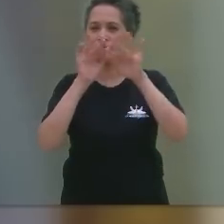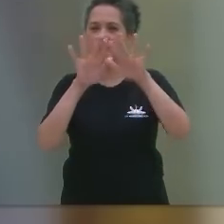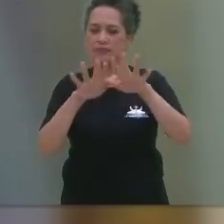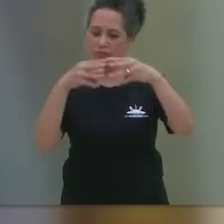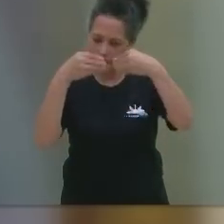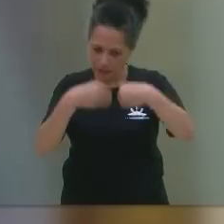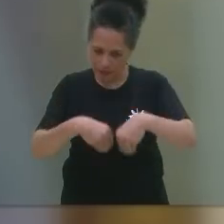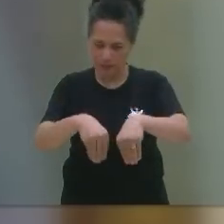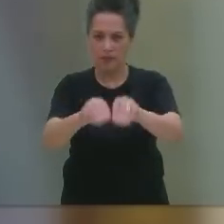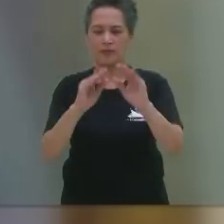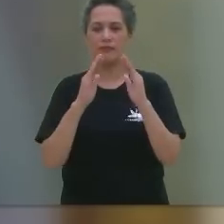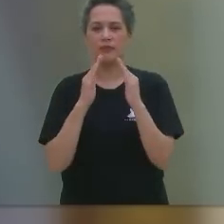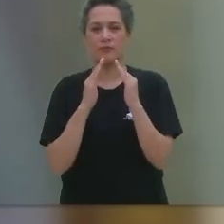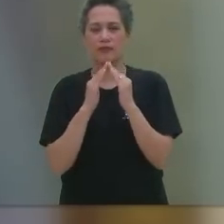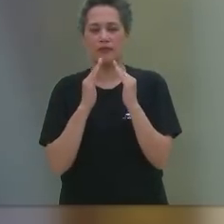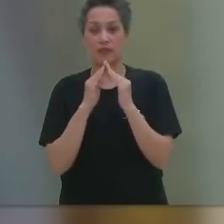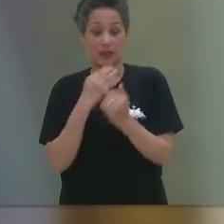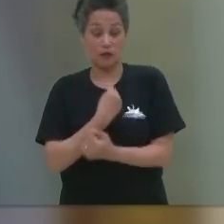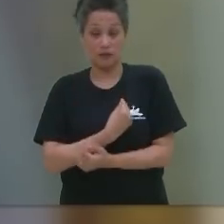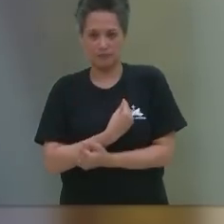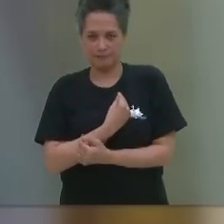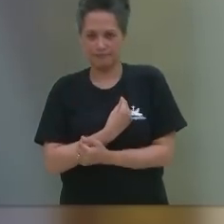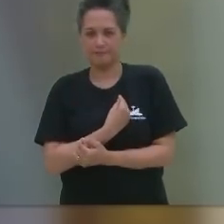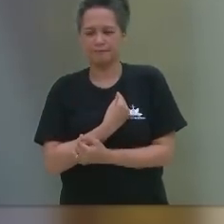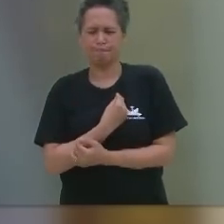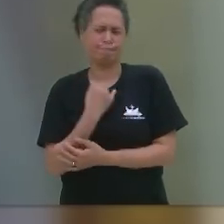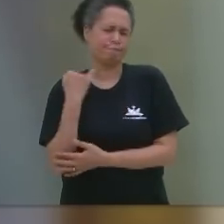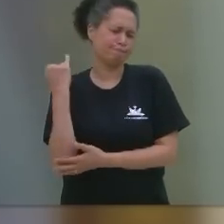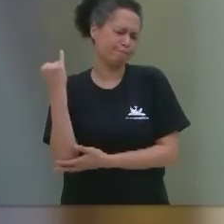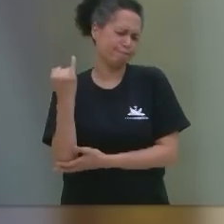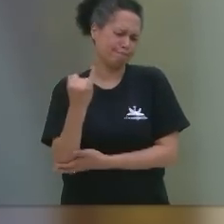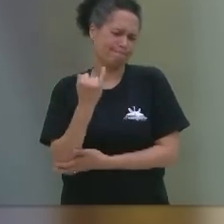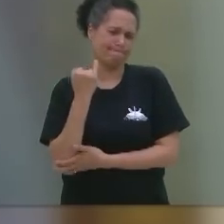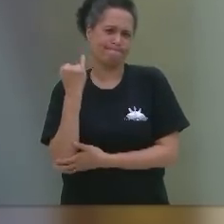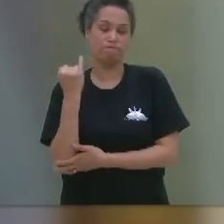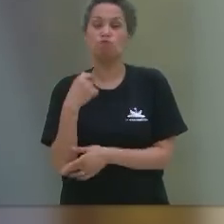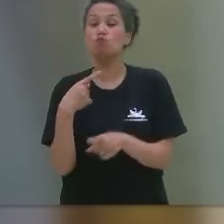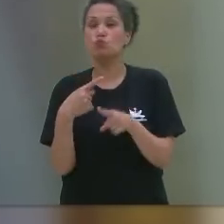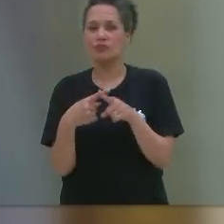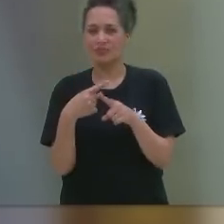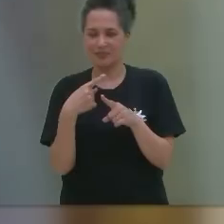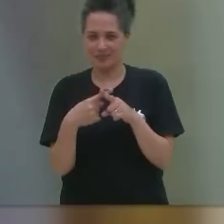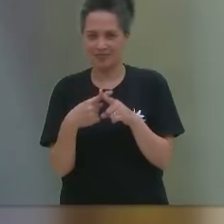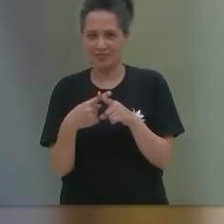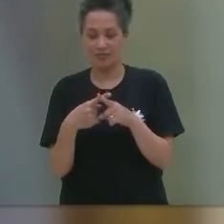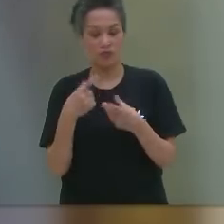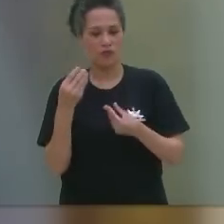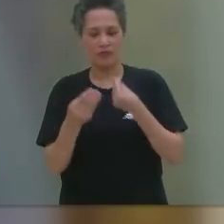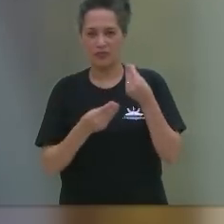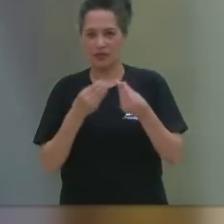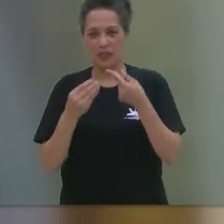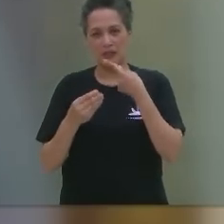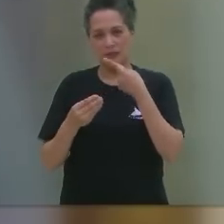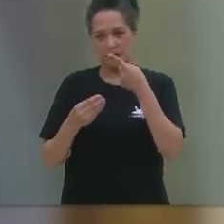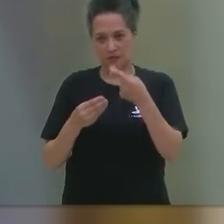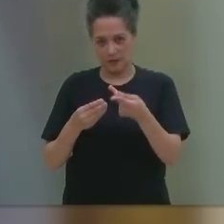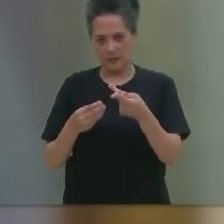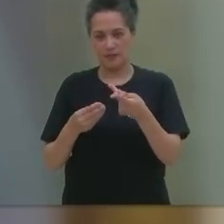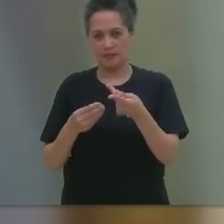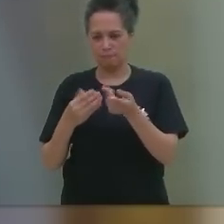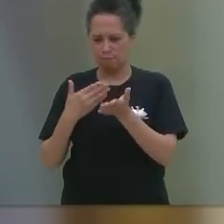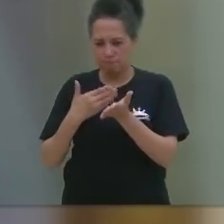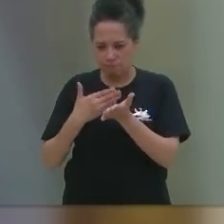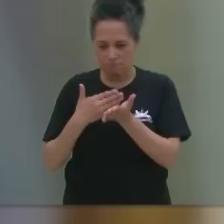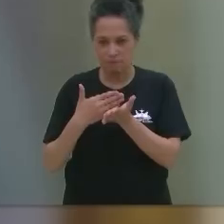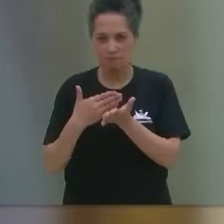para casa. A tua presença lá é muito importante, porque é como eu disse, a